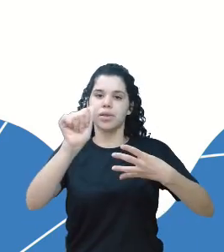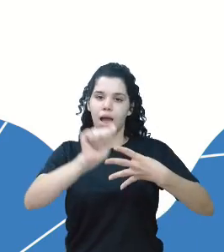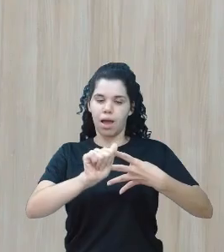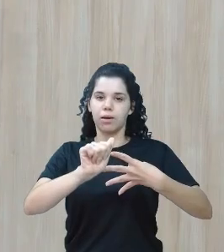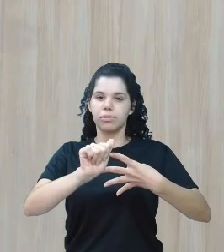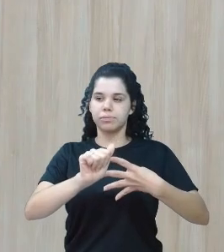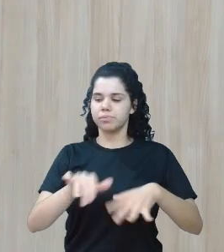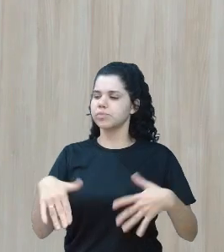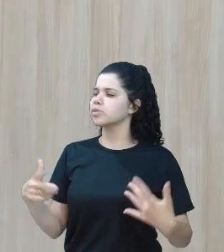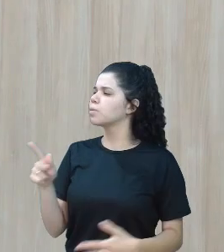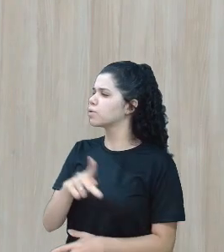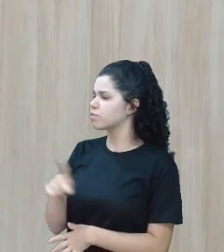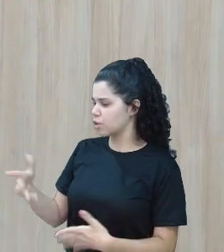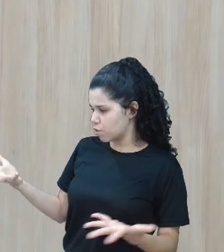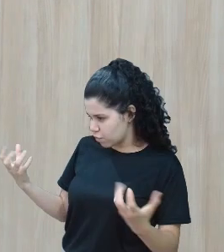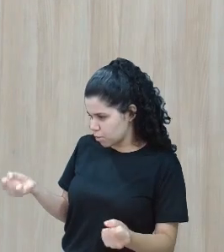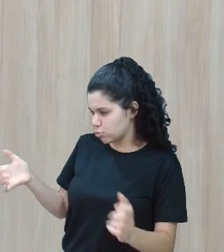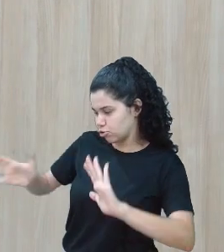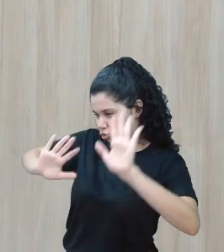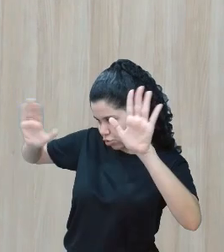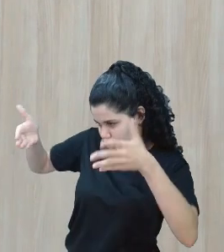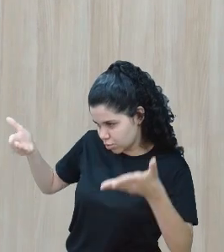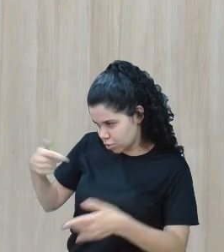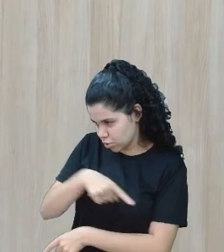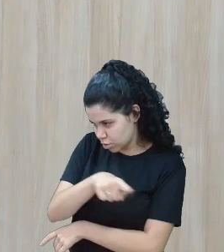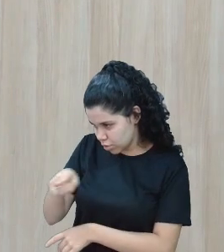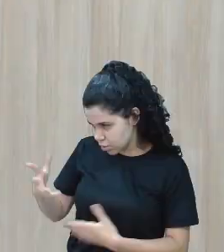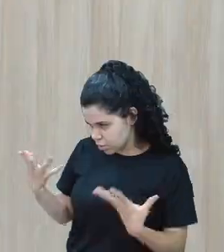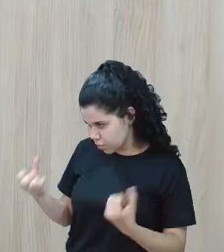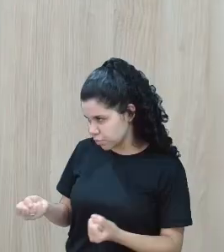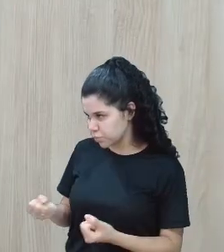aconselhamento. Denise, vamos se despedir desses meninos por hoje?